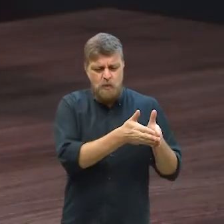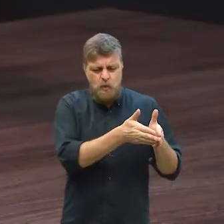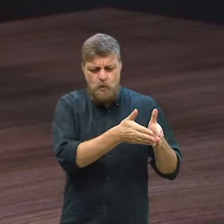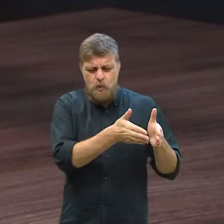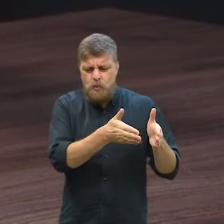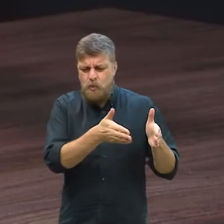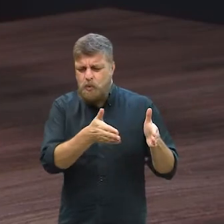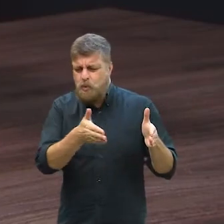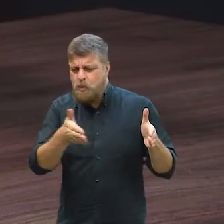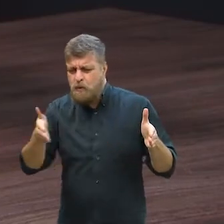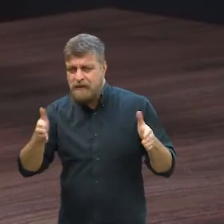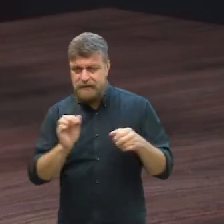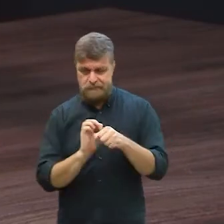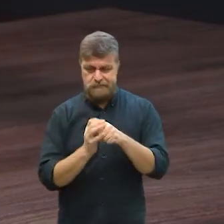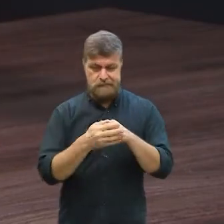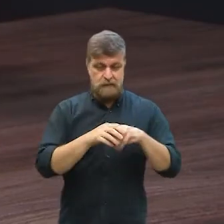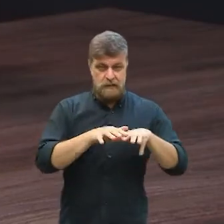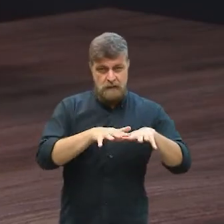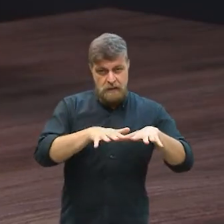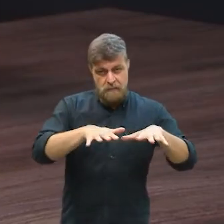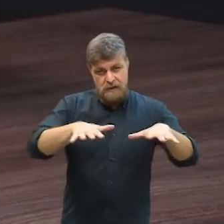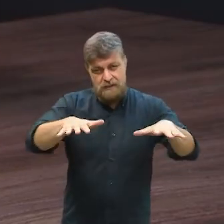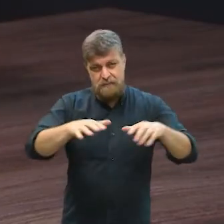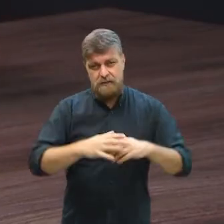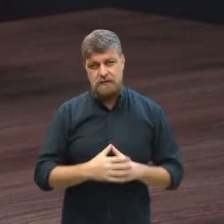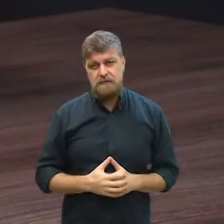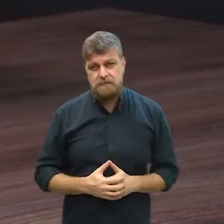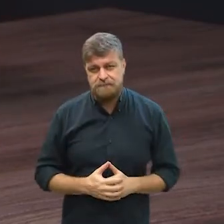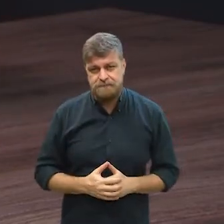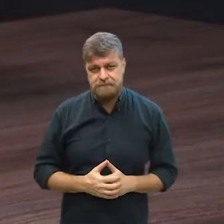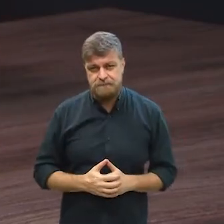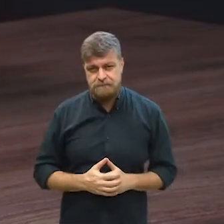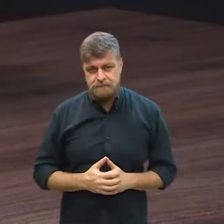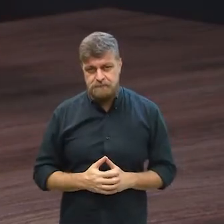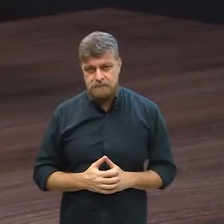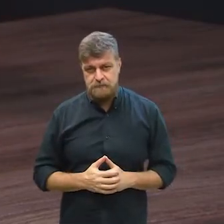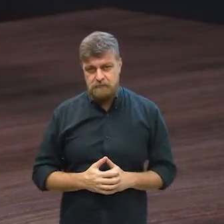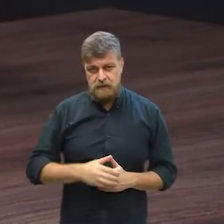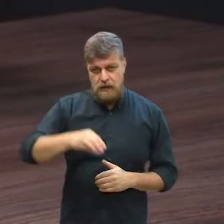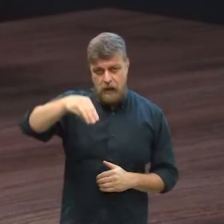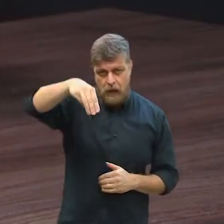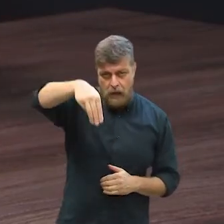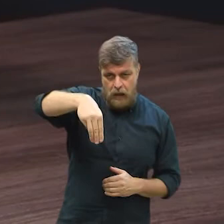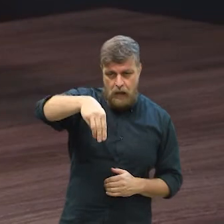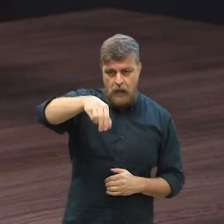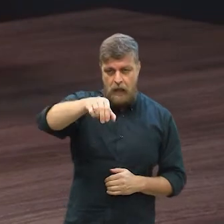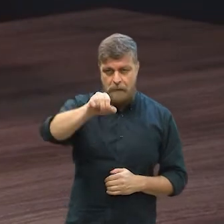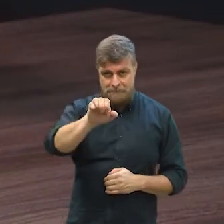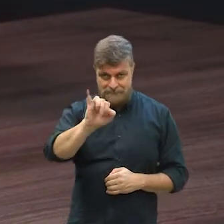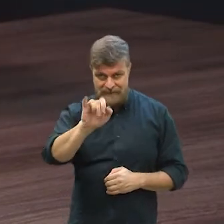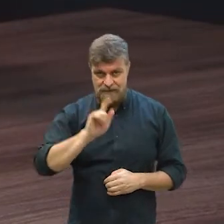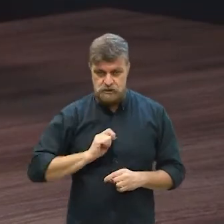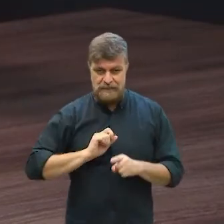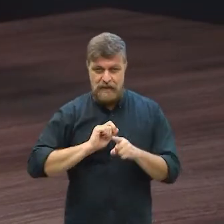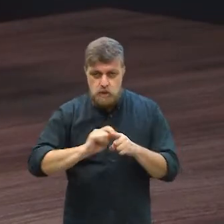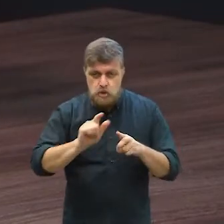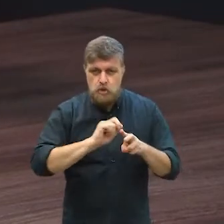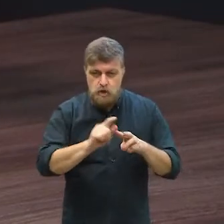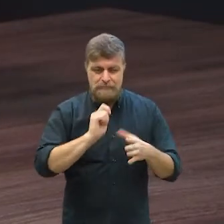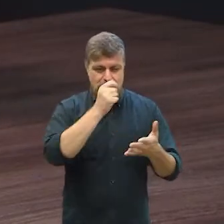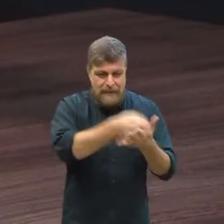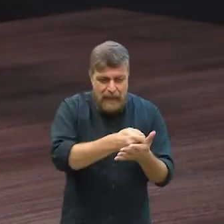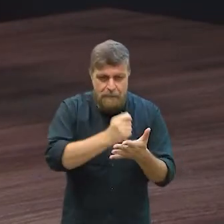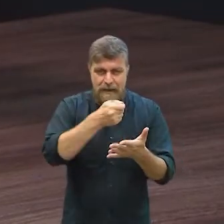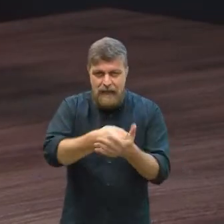período em que, devido à pandemia, os microempreendedores ficaram isentos do